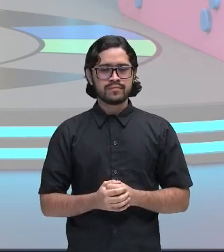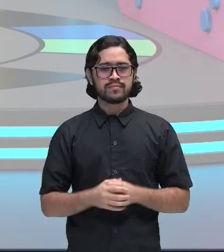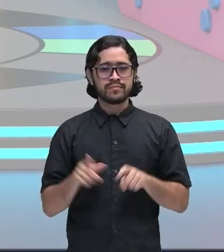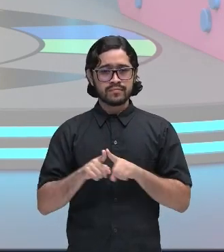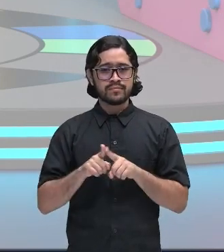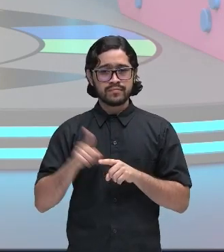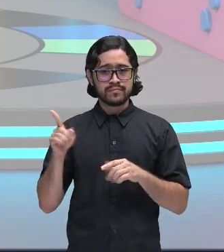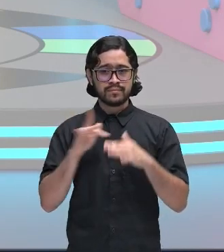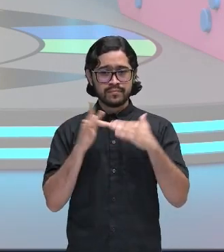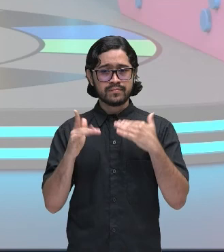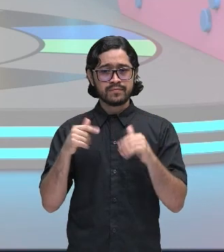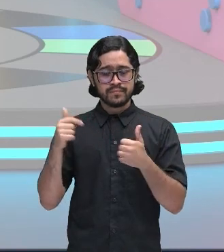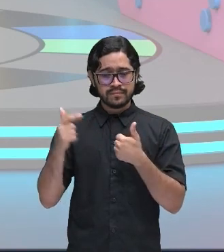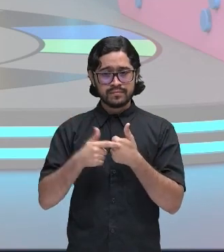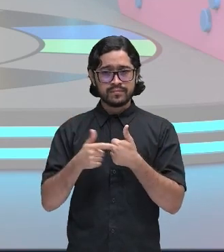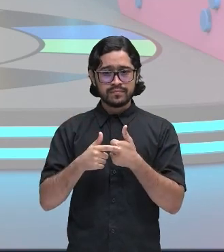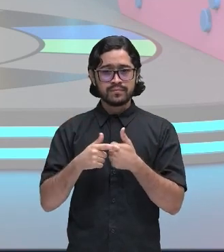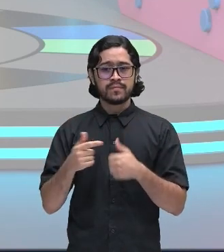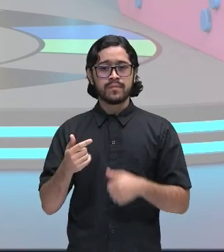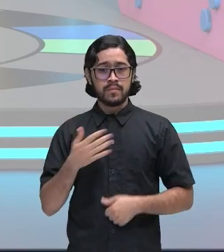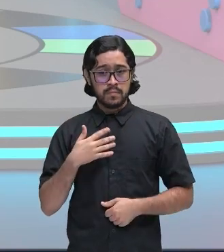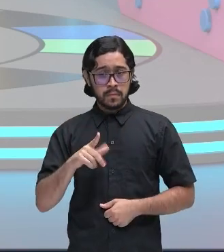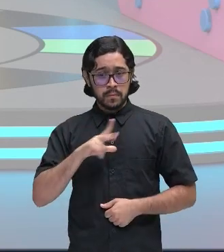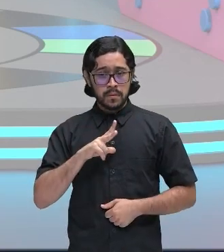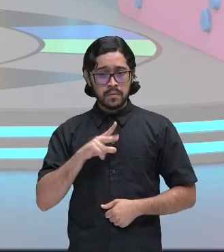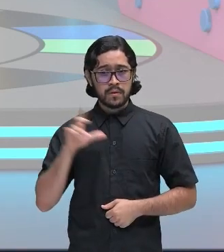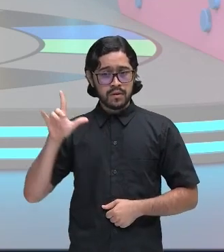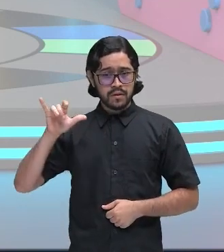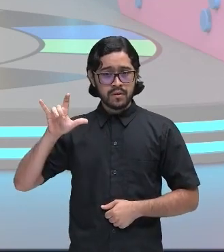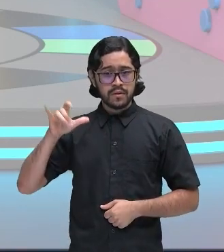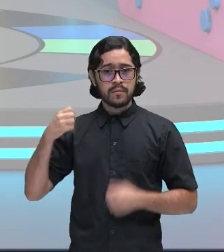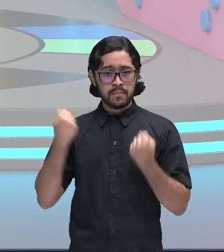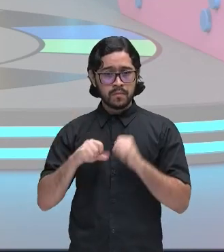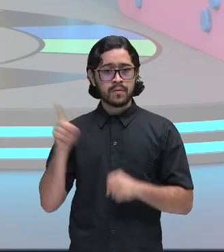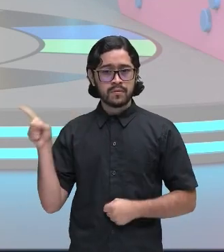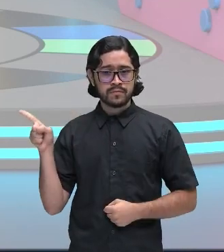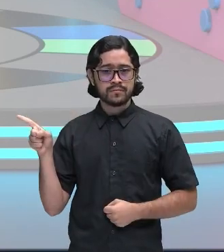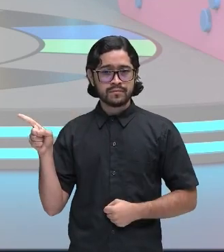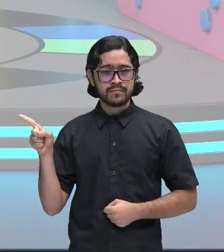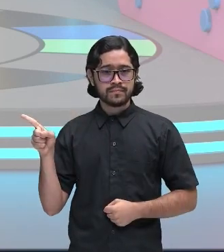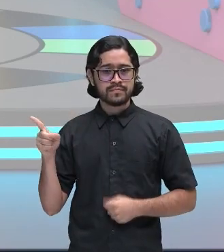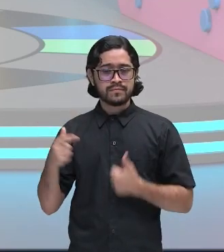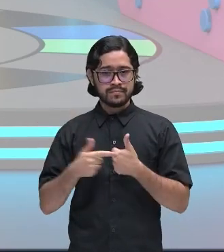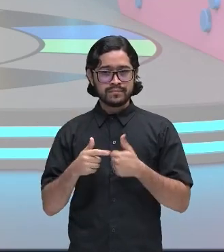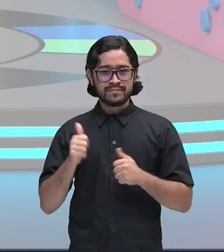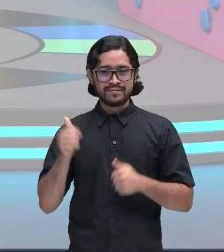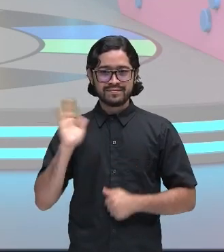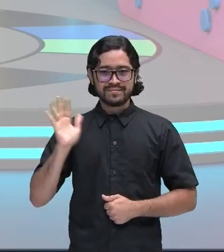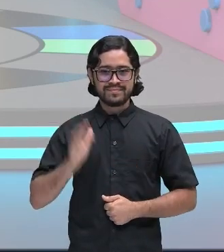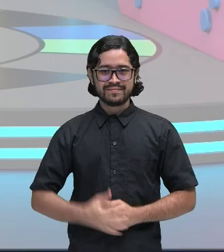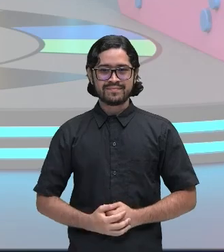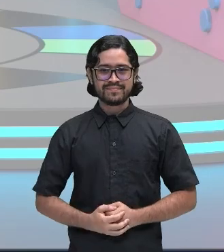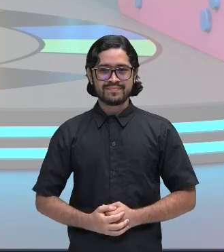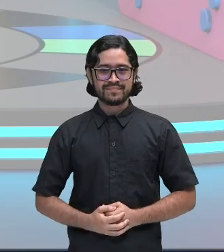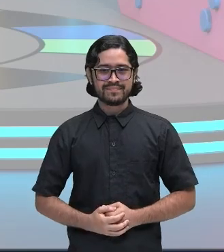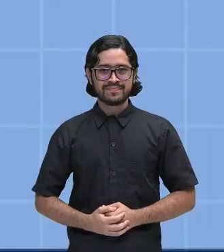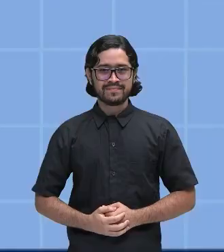@conquistar.seducan, me marca lá também, @ju com h, _bio, e até a próxima.